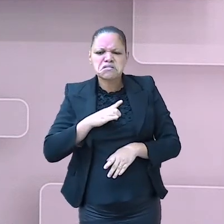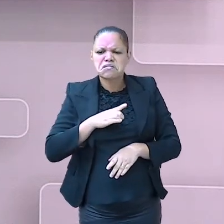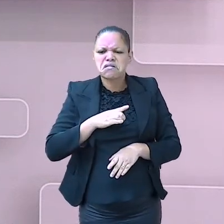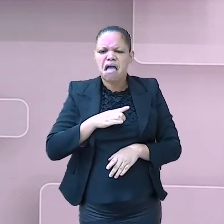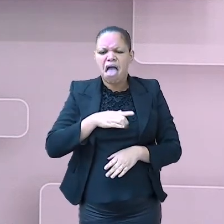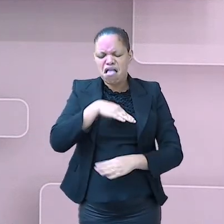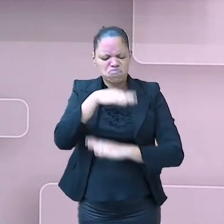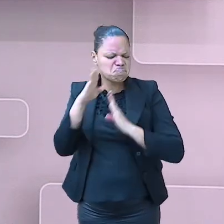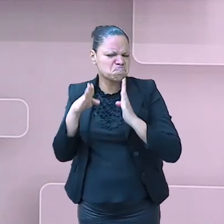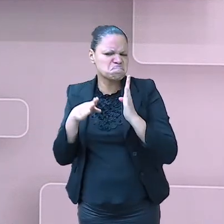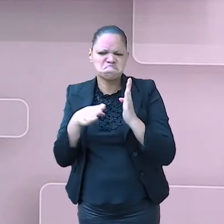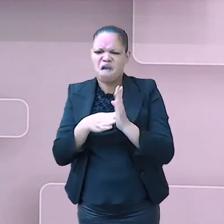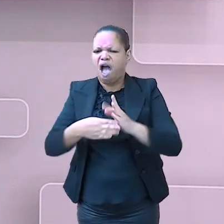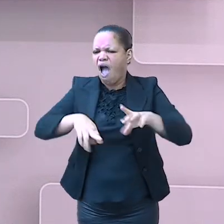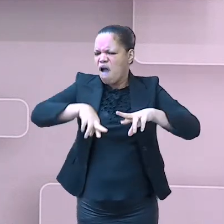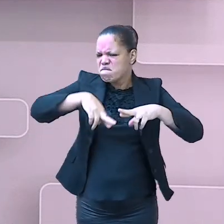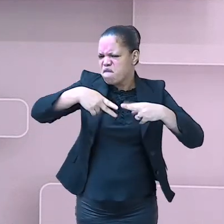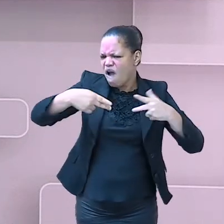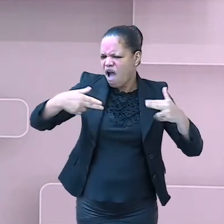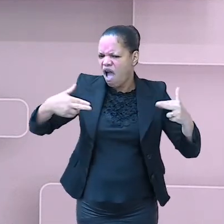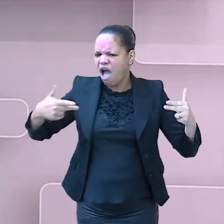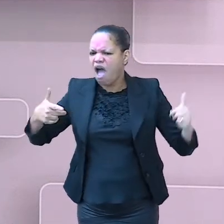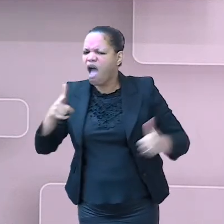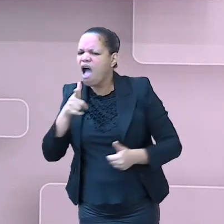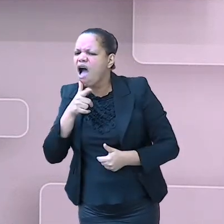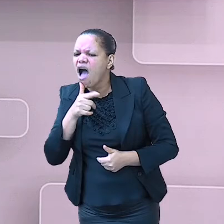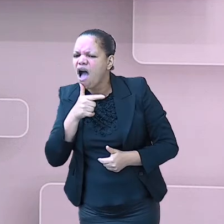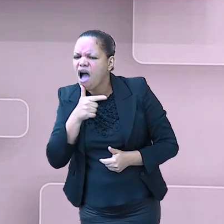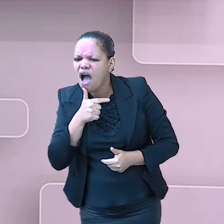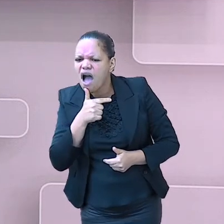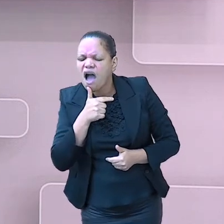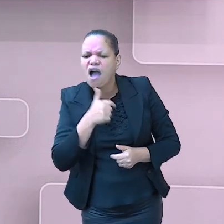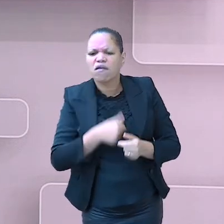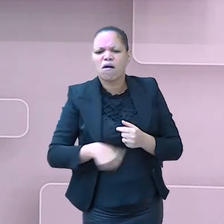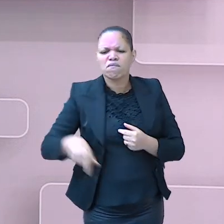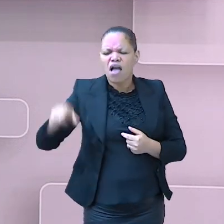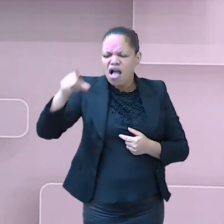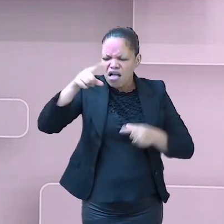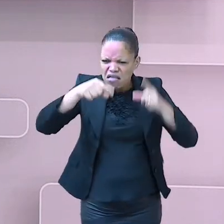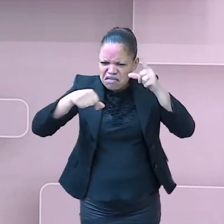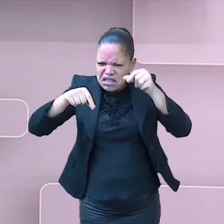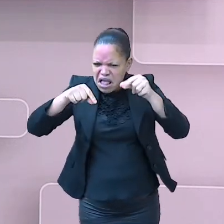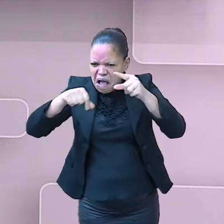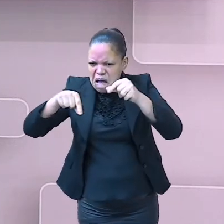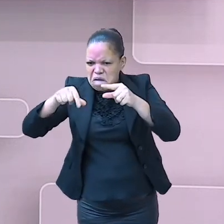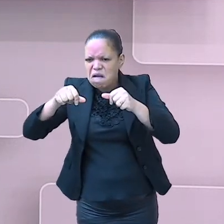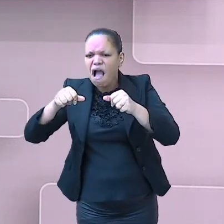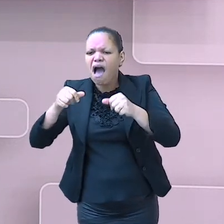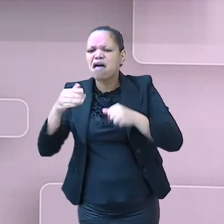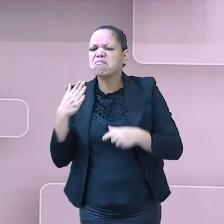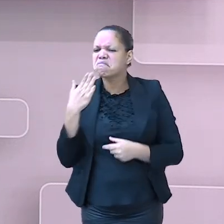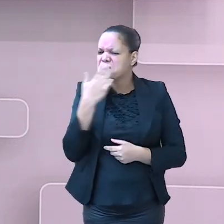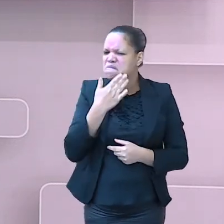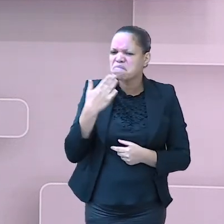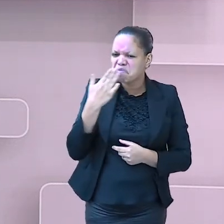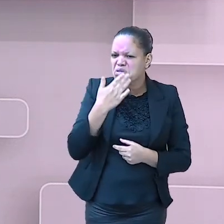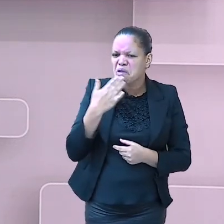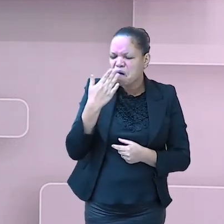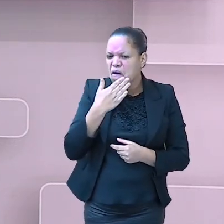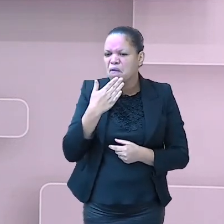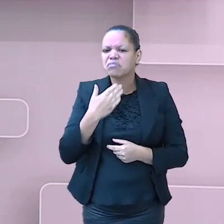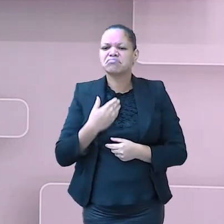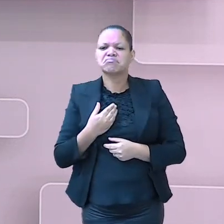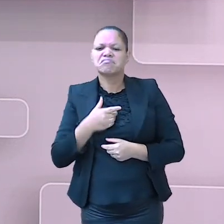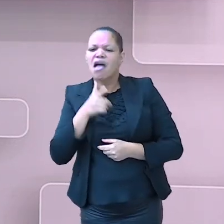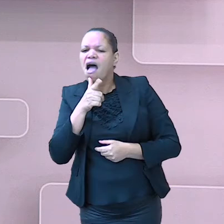água salgada, água doce, quente, fria, ou água rasa e até mesmo